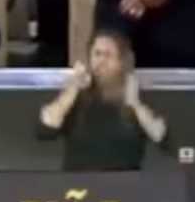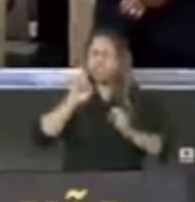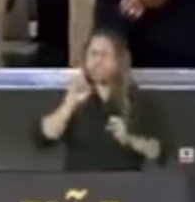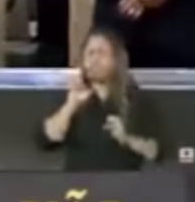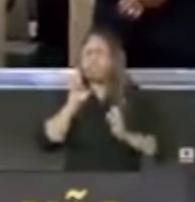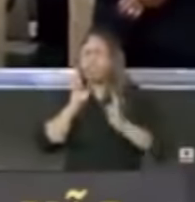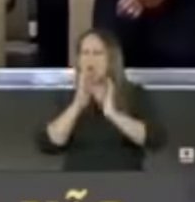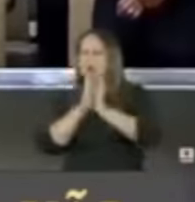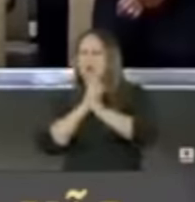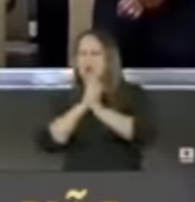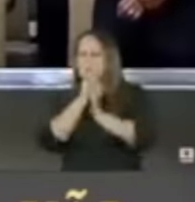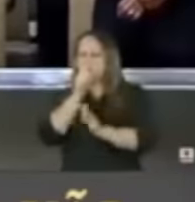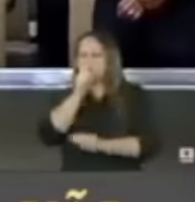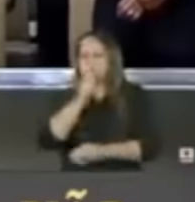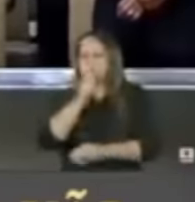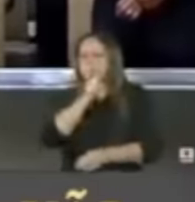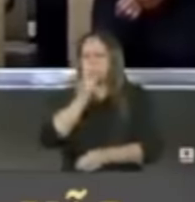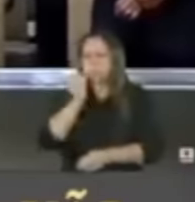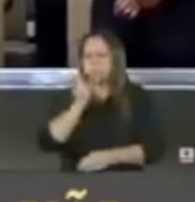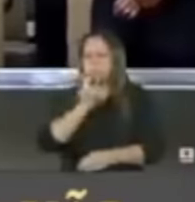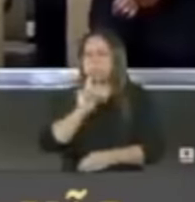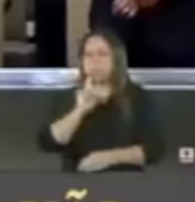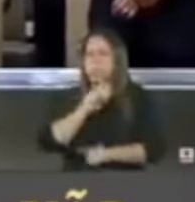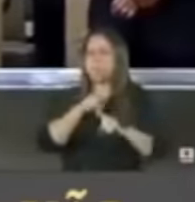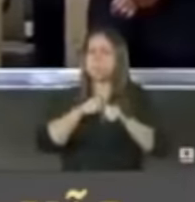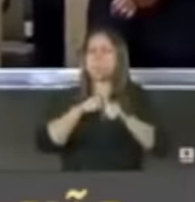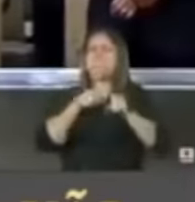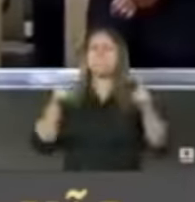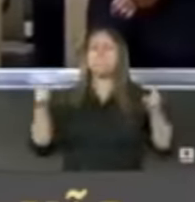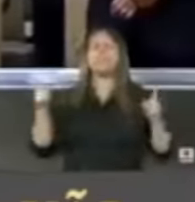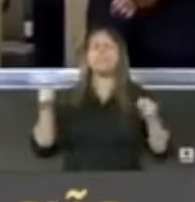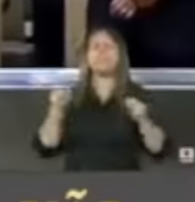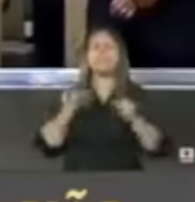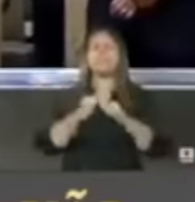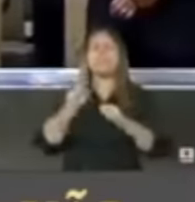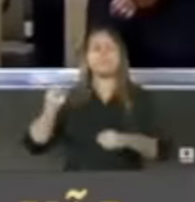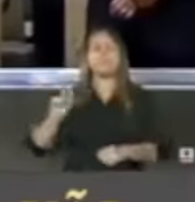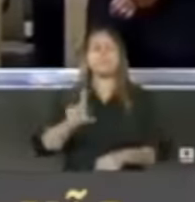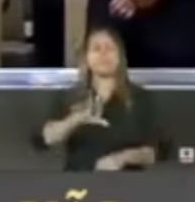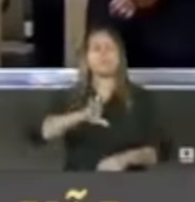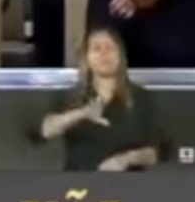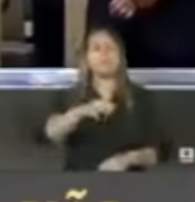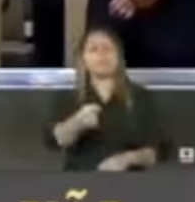e jejuou, mas agiu.